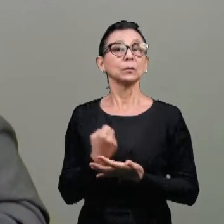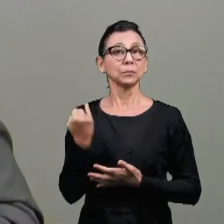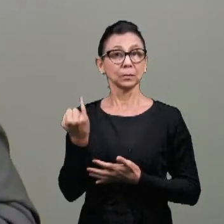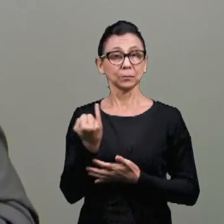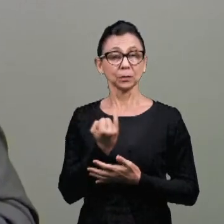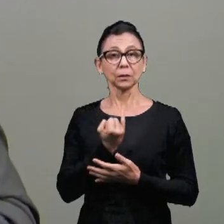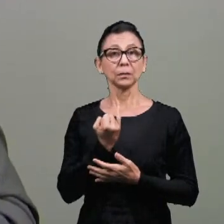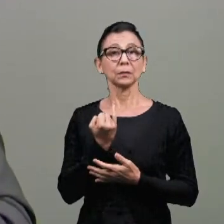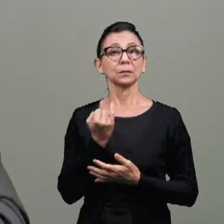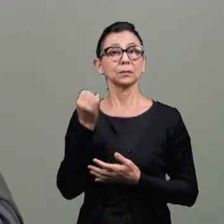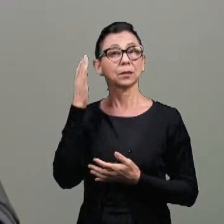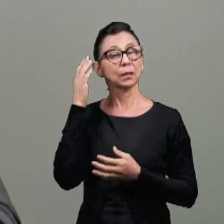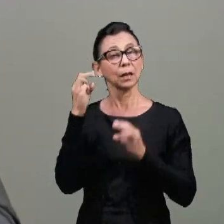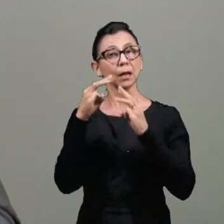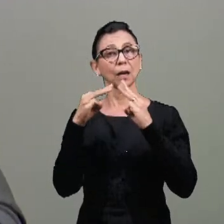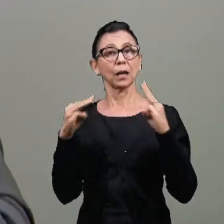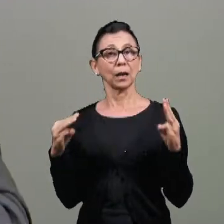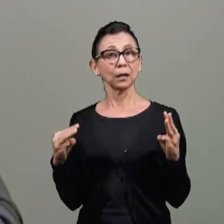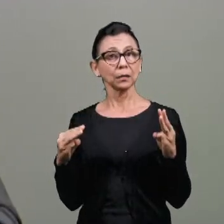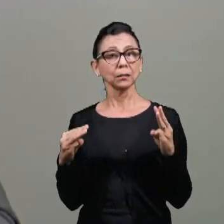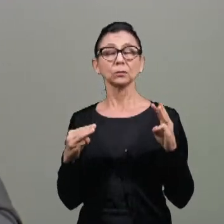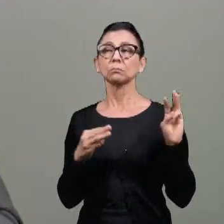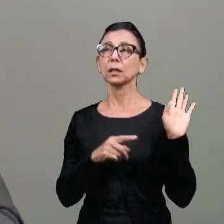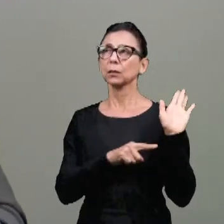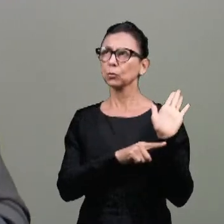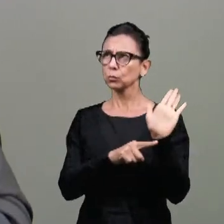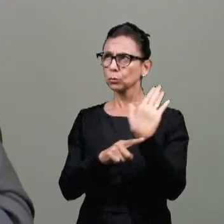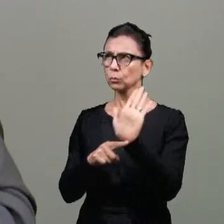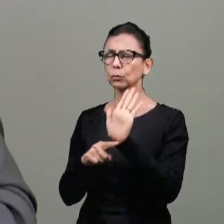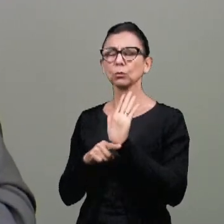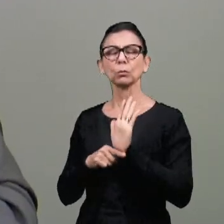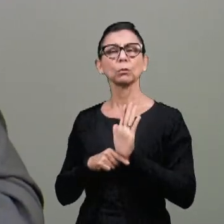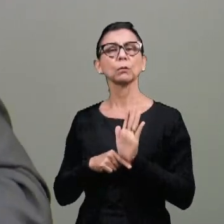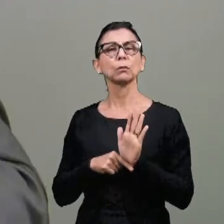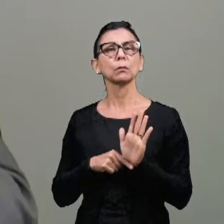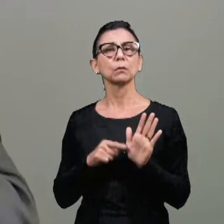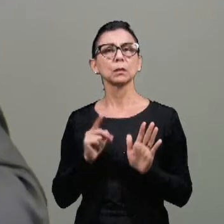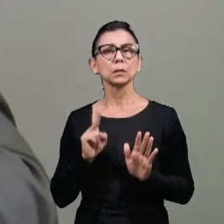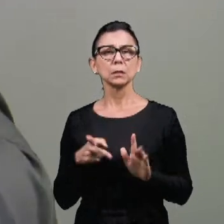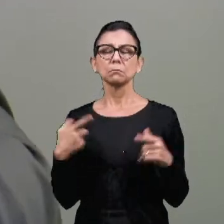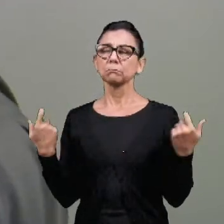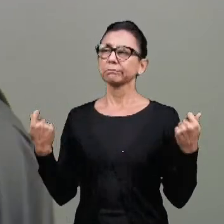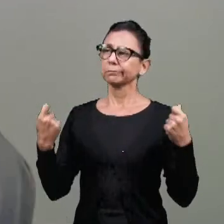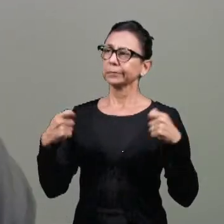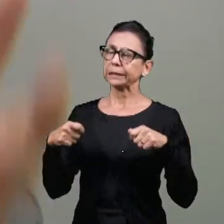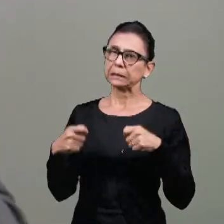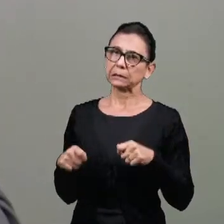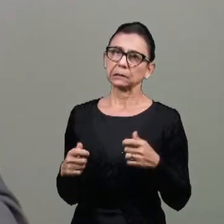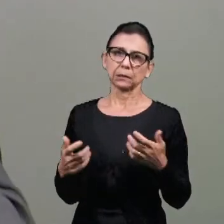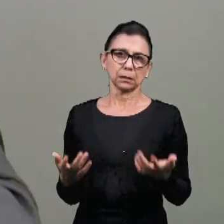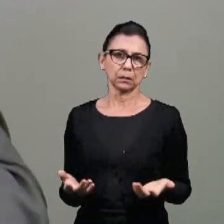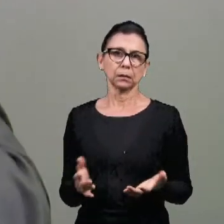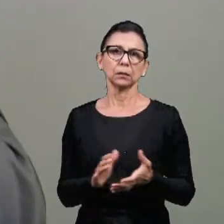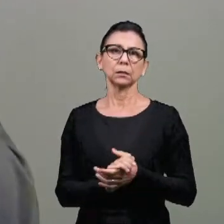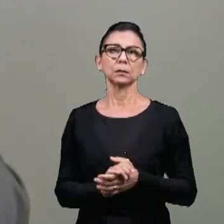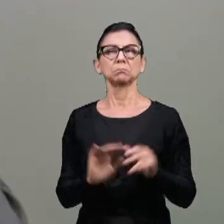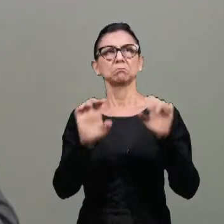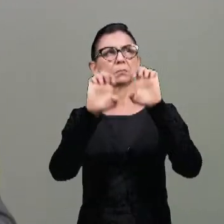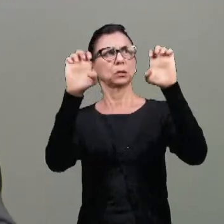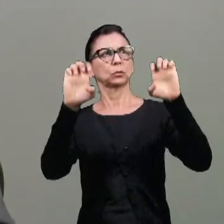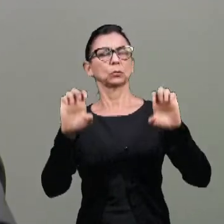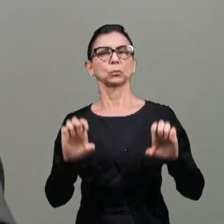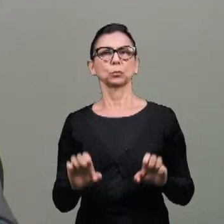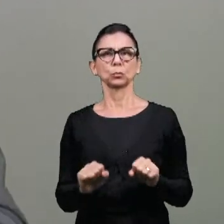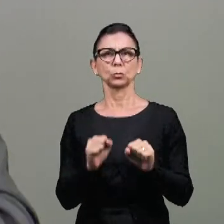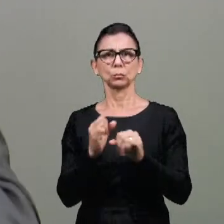Mata, que também nos ajudou muito, sempre que precisamos, né, nós temos uma infraestrutura aqui, a